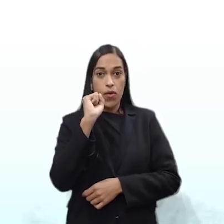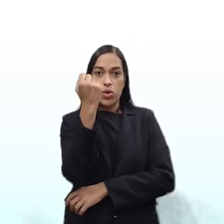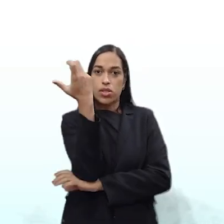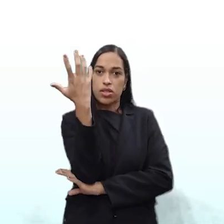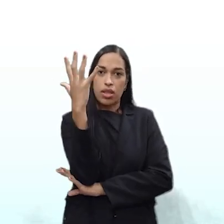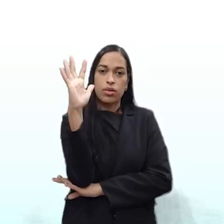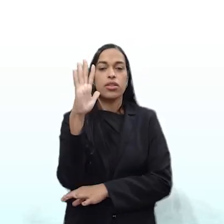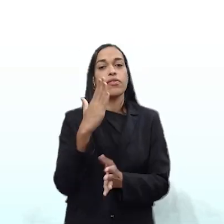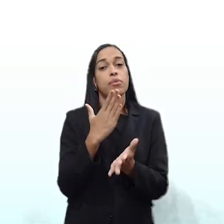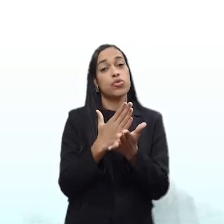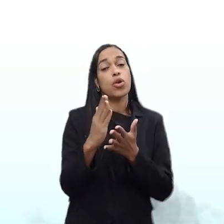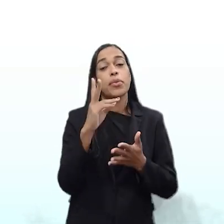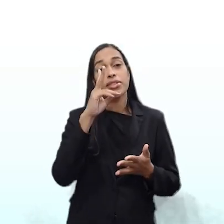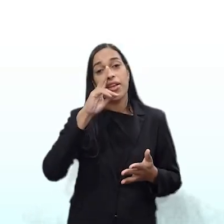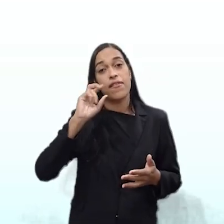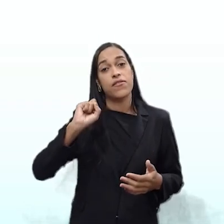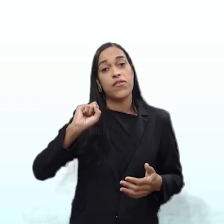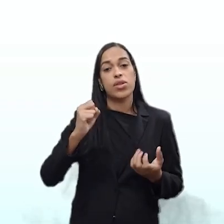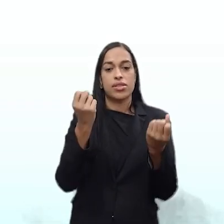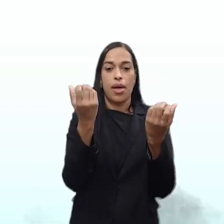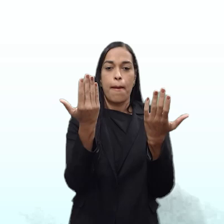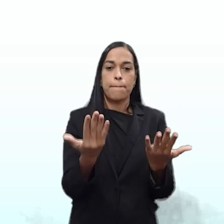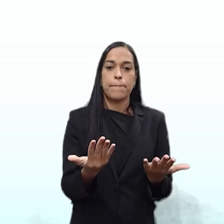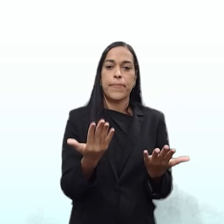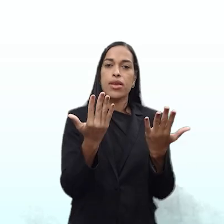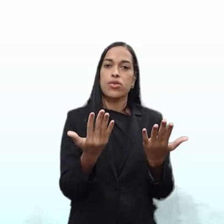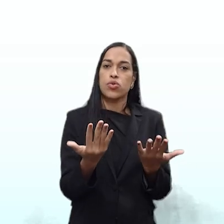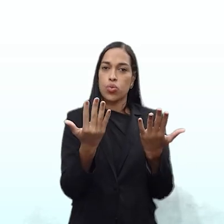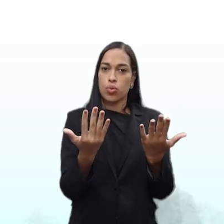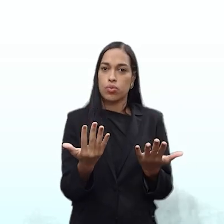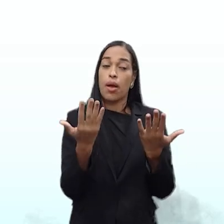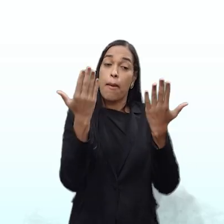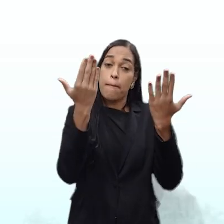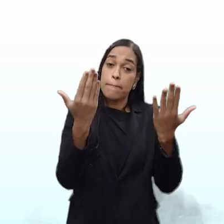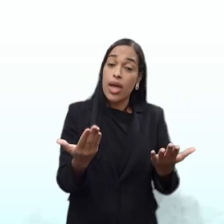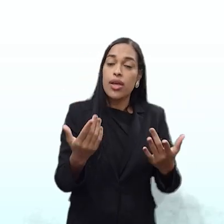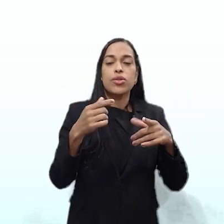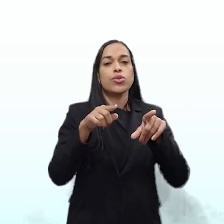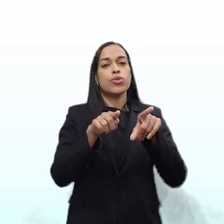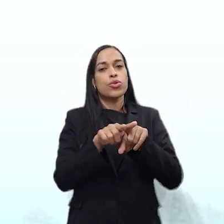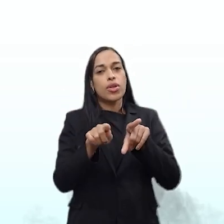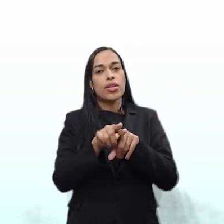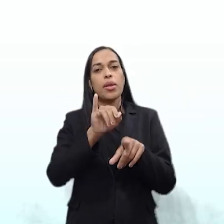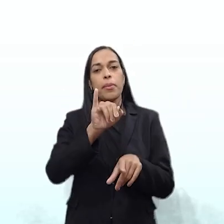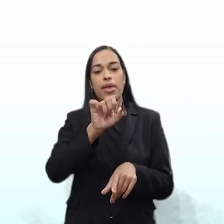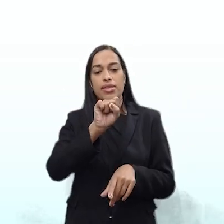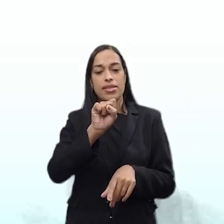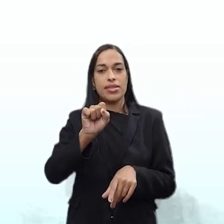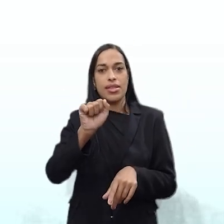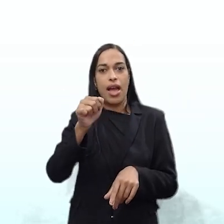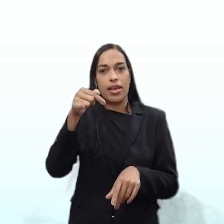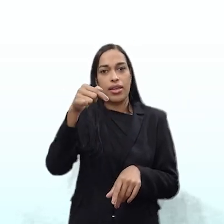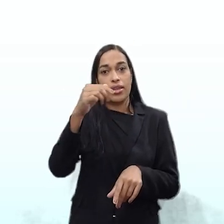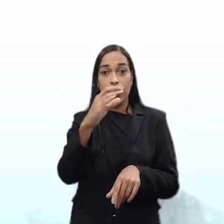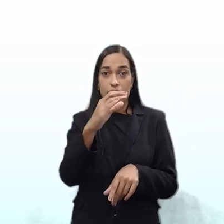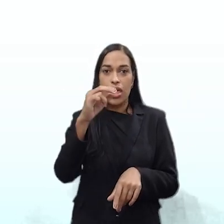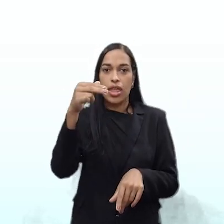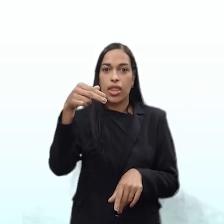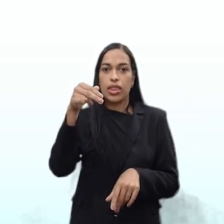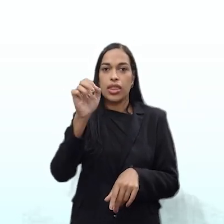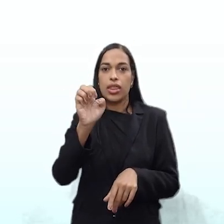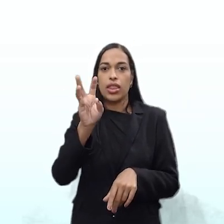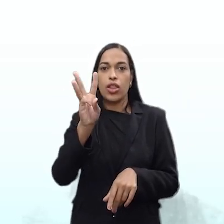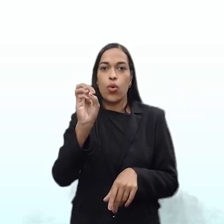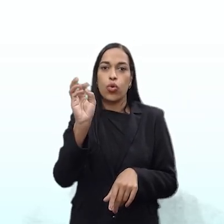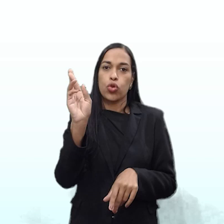vamos começar com a força peso. Força essa trabalhada também por Isaac Newton, aquela velha história da